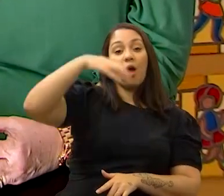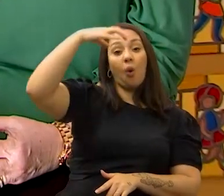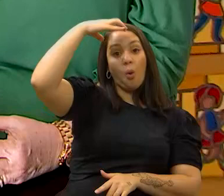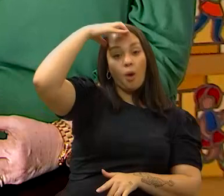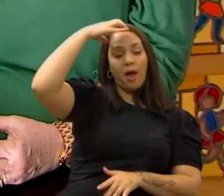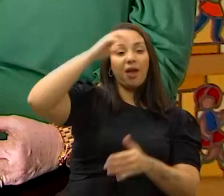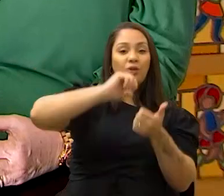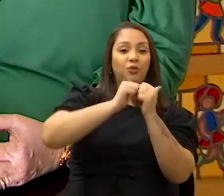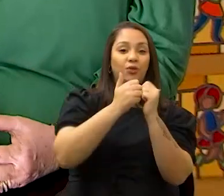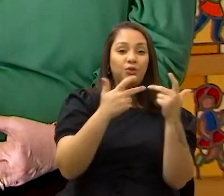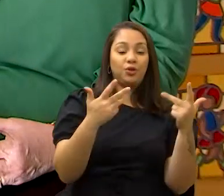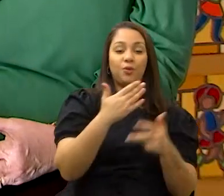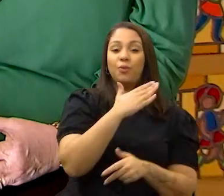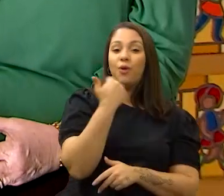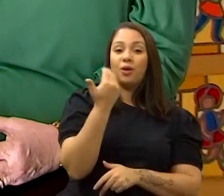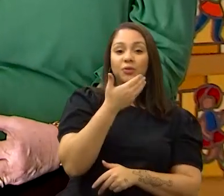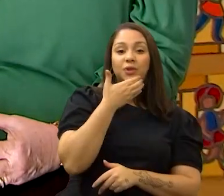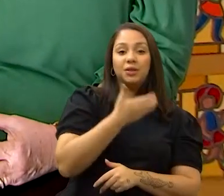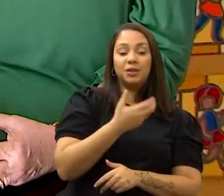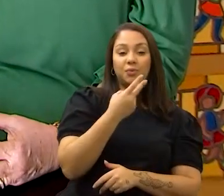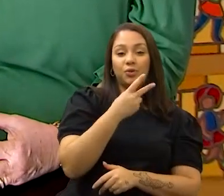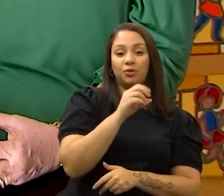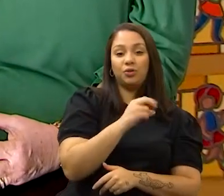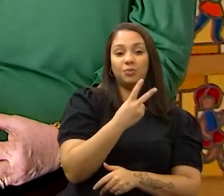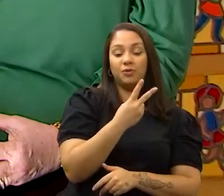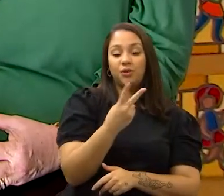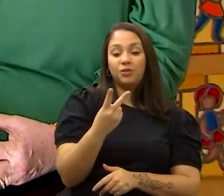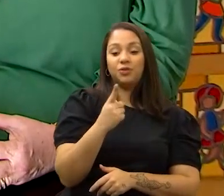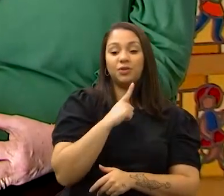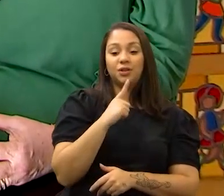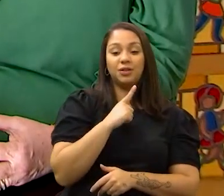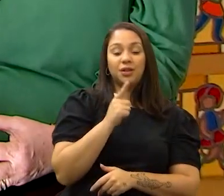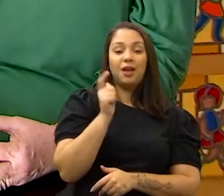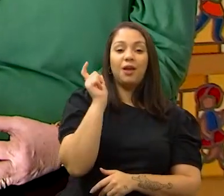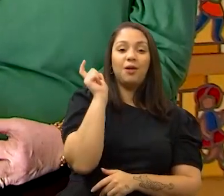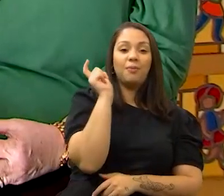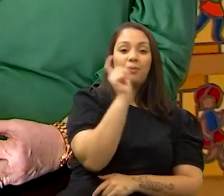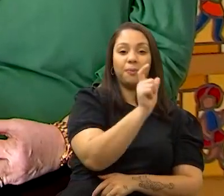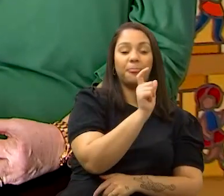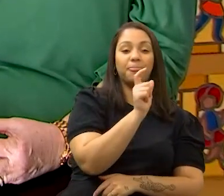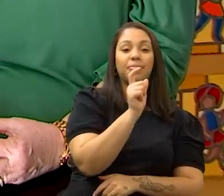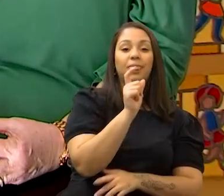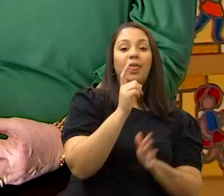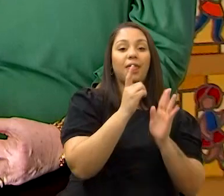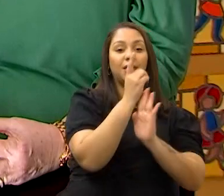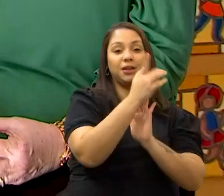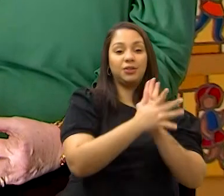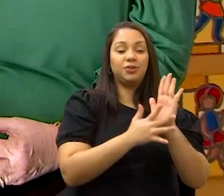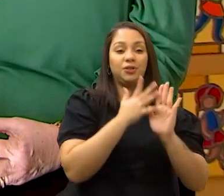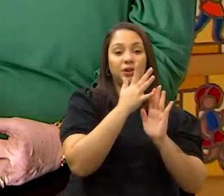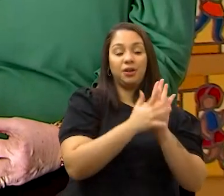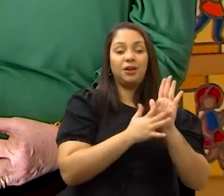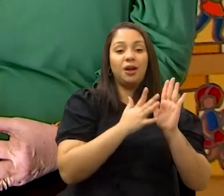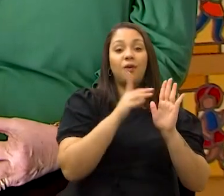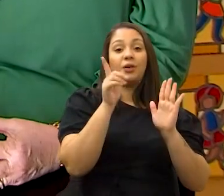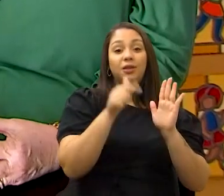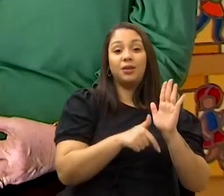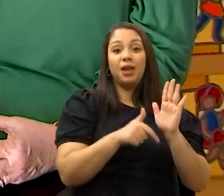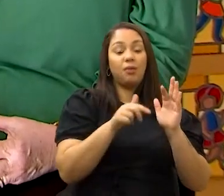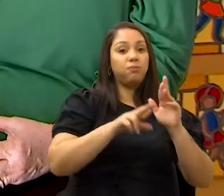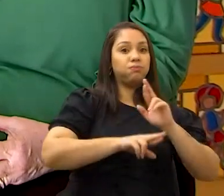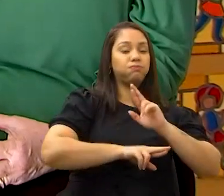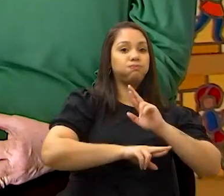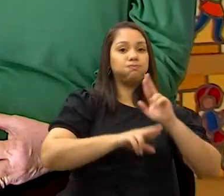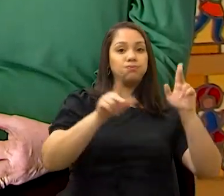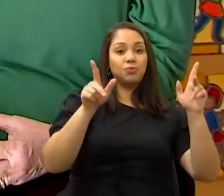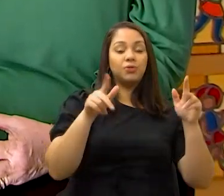morreu em dezembro, né, de 2022. Ganhou status de adjetivo na edição digital do dicionário para representar aquele que é